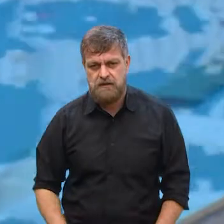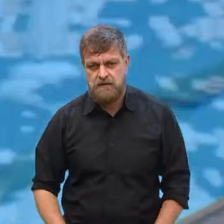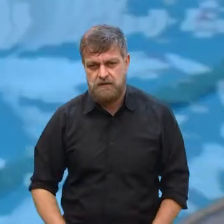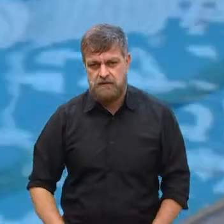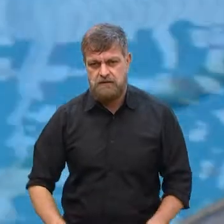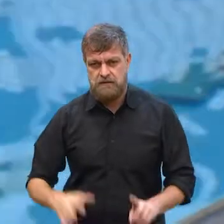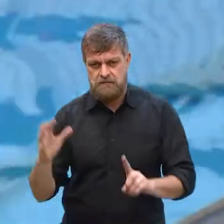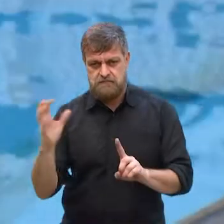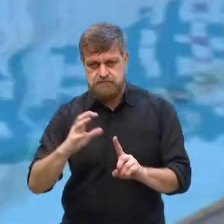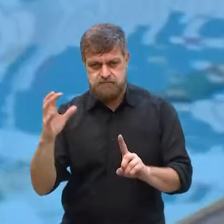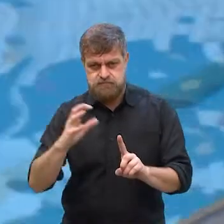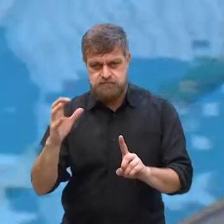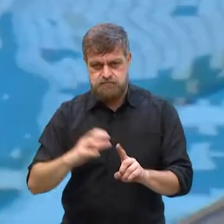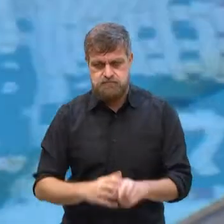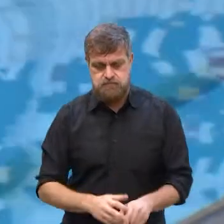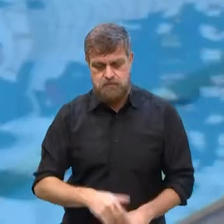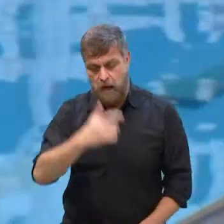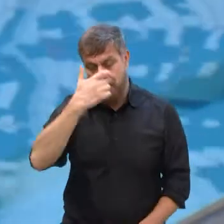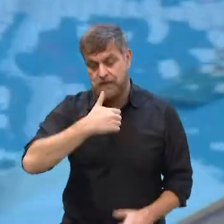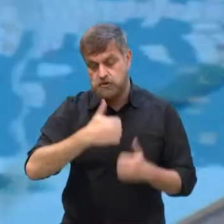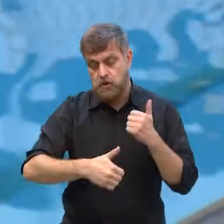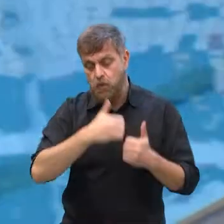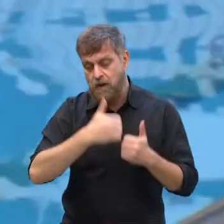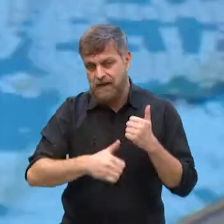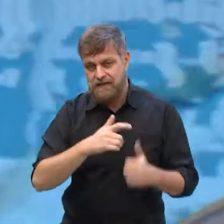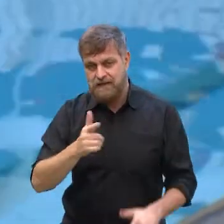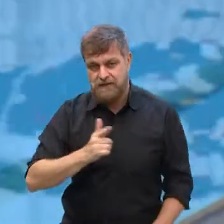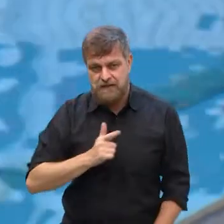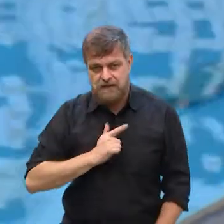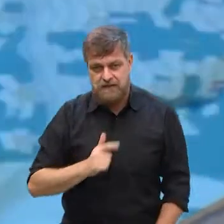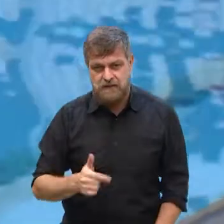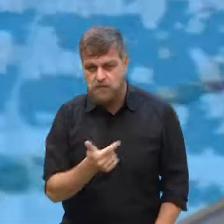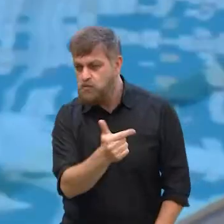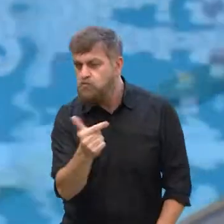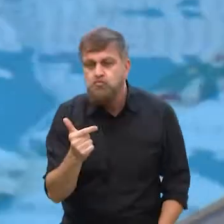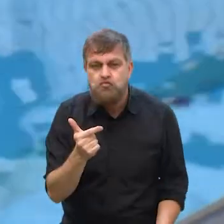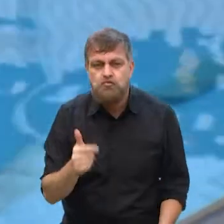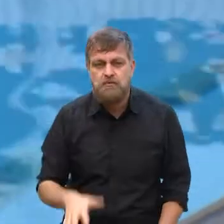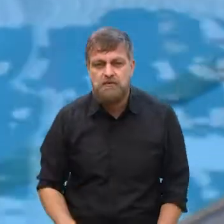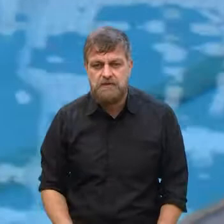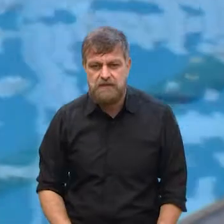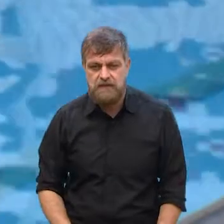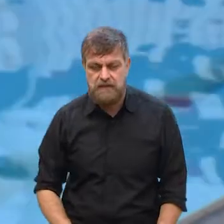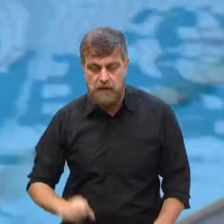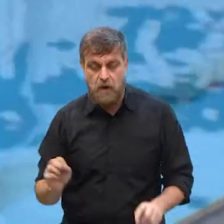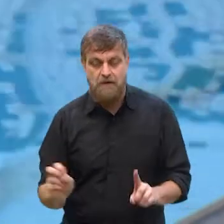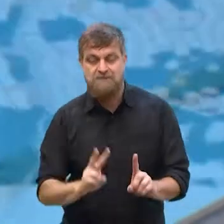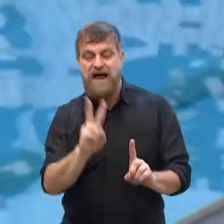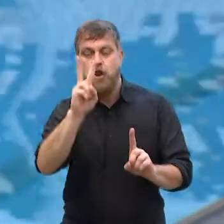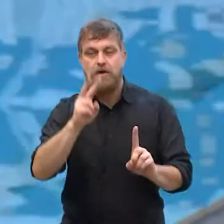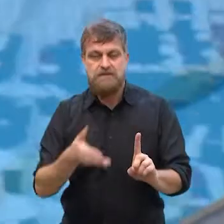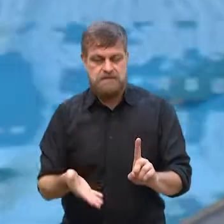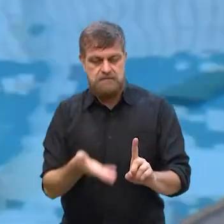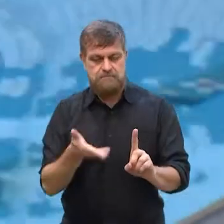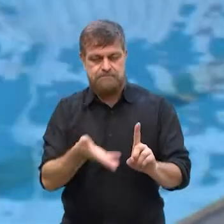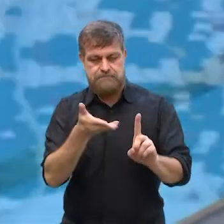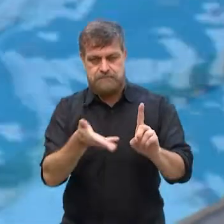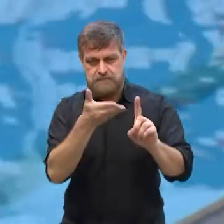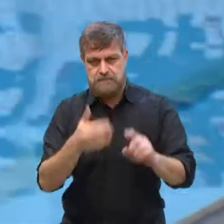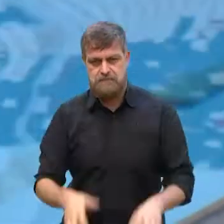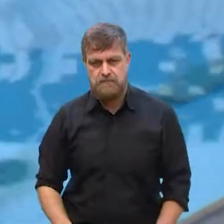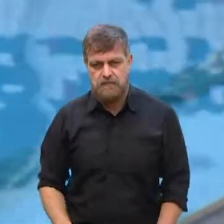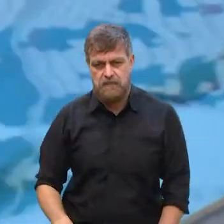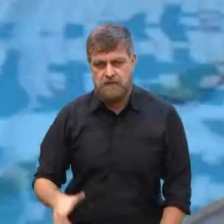com vocês, atletas paralímpicos, ou ele existe? Na verdade, eu não vou nem dizer em